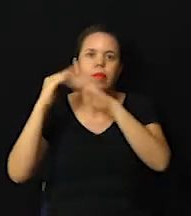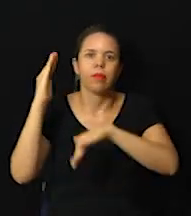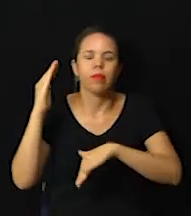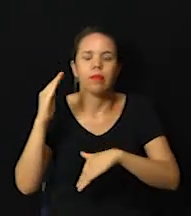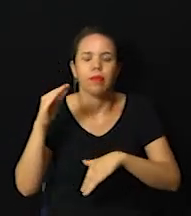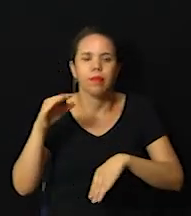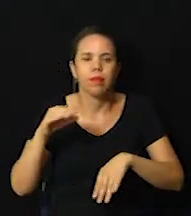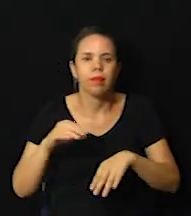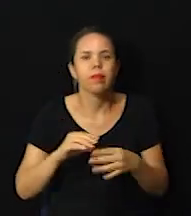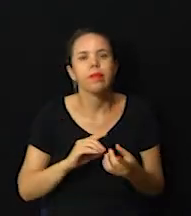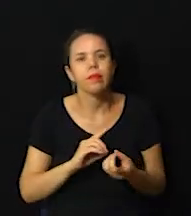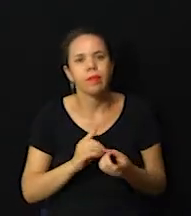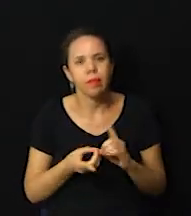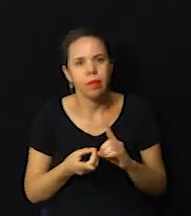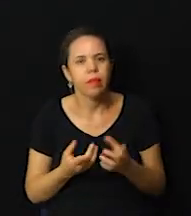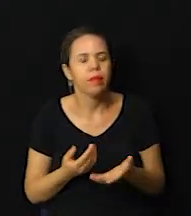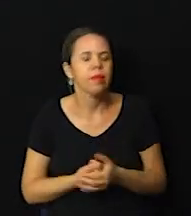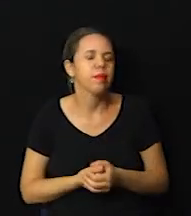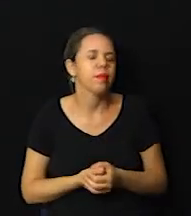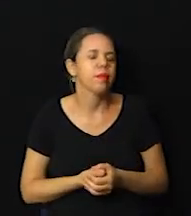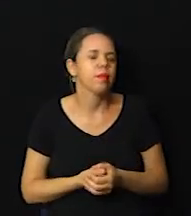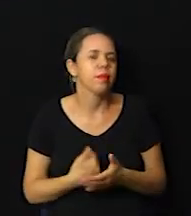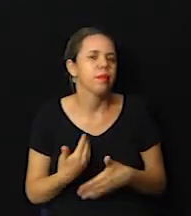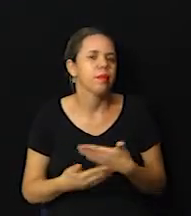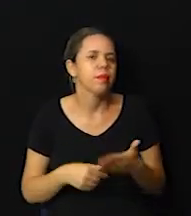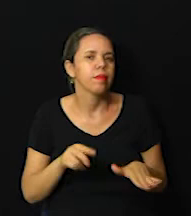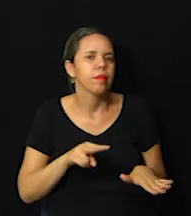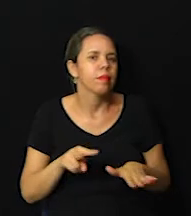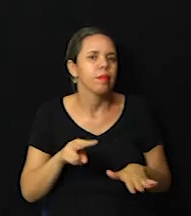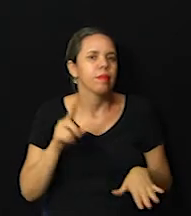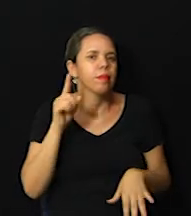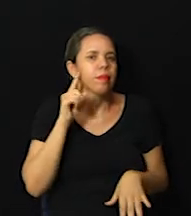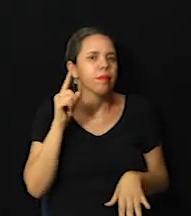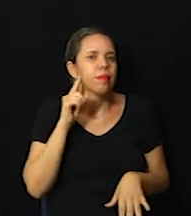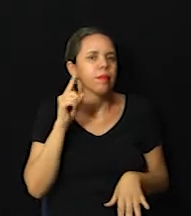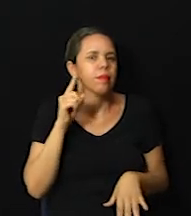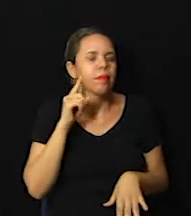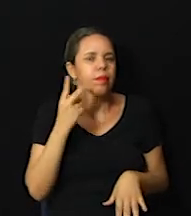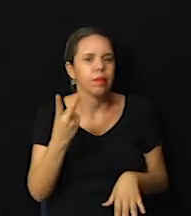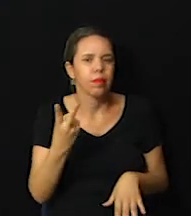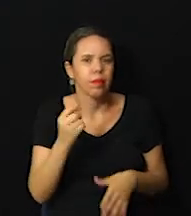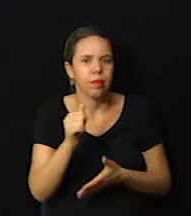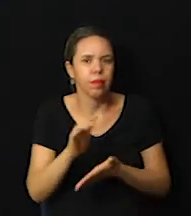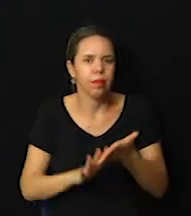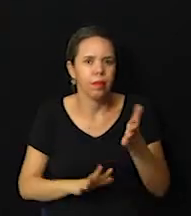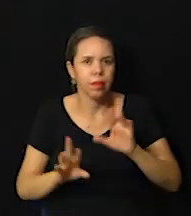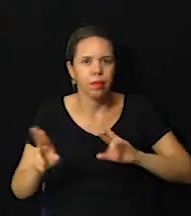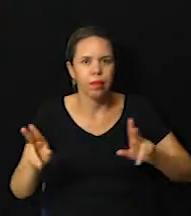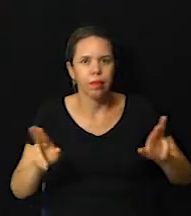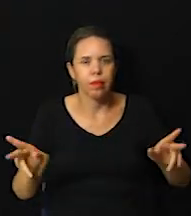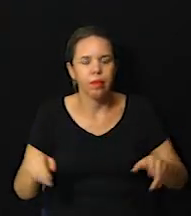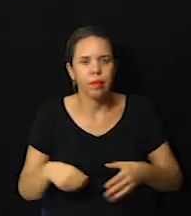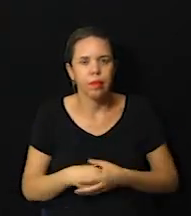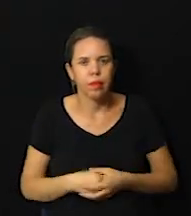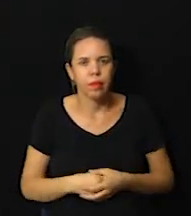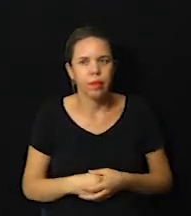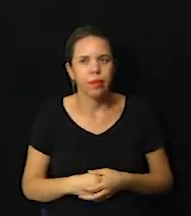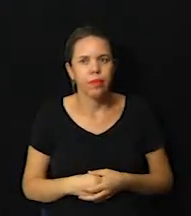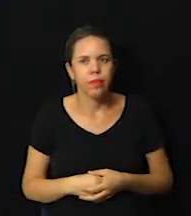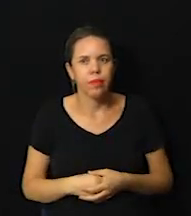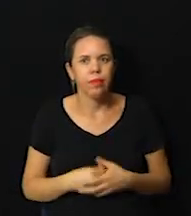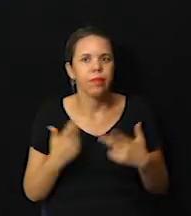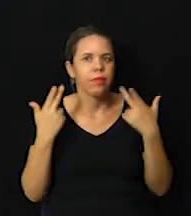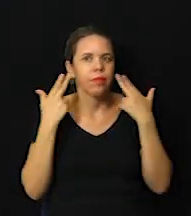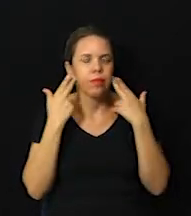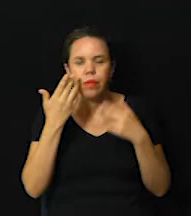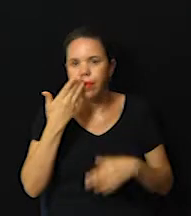daquela oficina aplicada. E cada dia da semana eles vão passando por duas atividades diferenciadas, né? Normalmente,